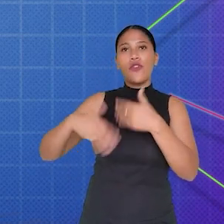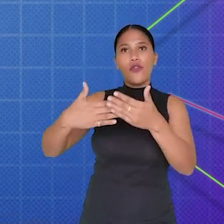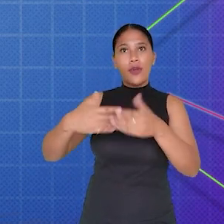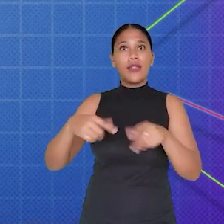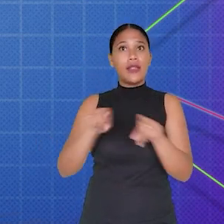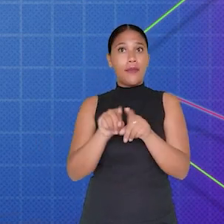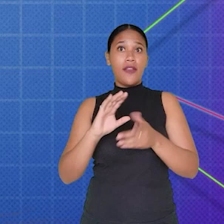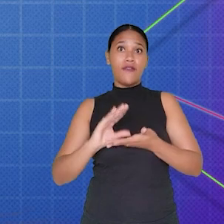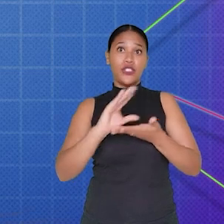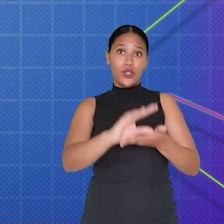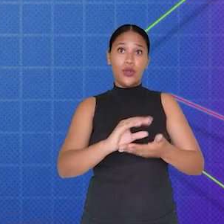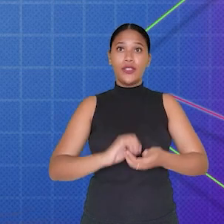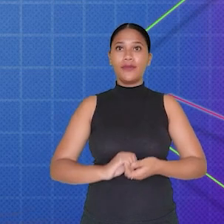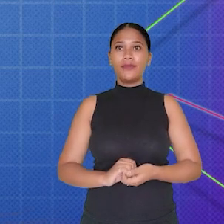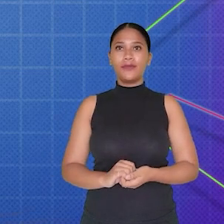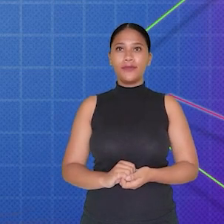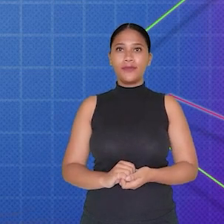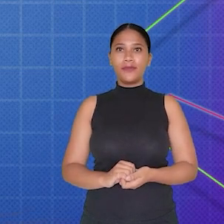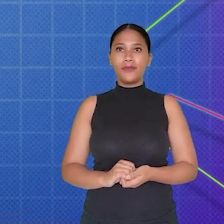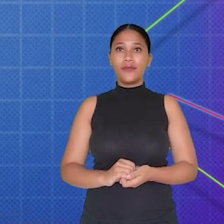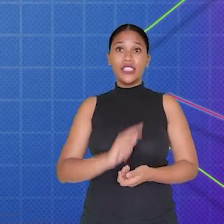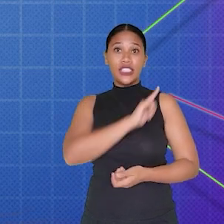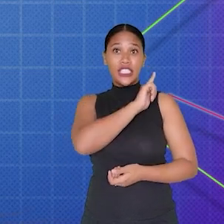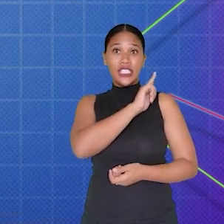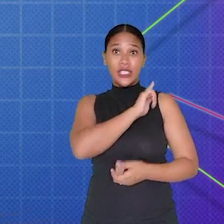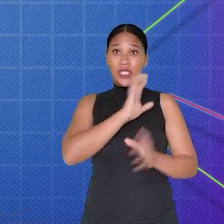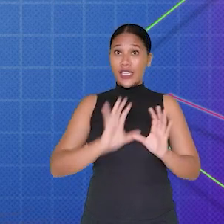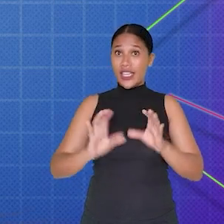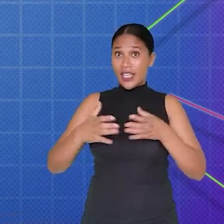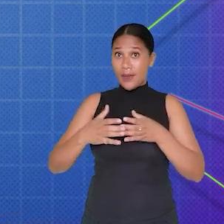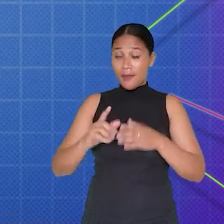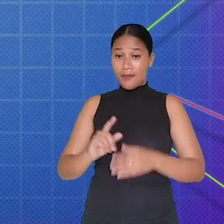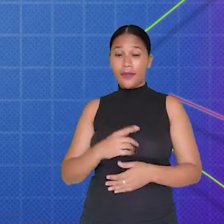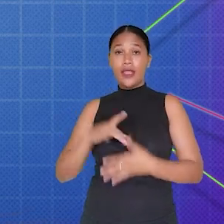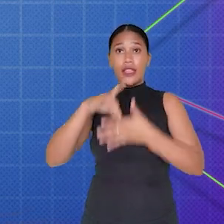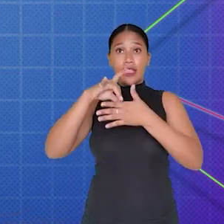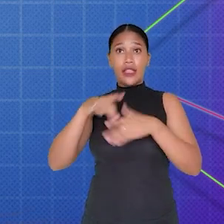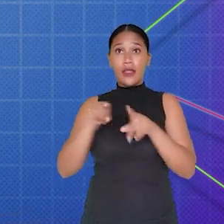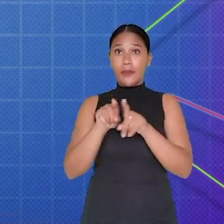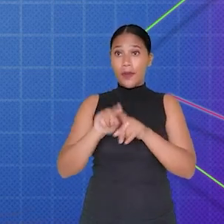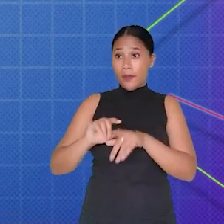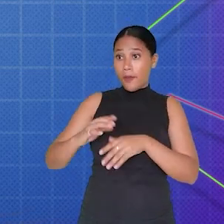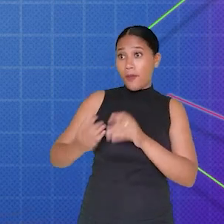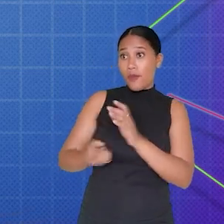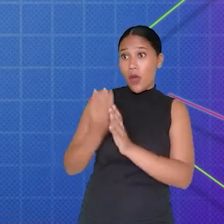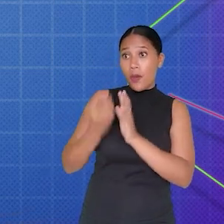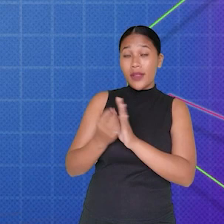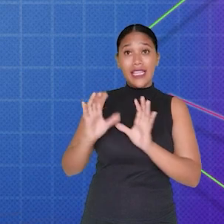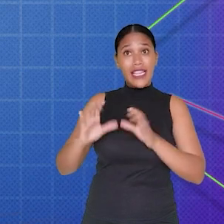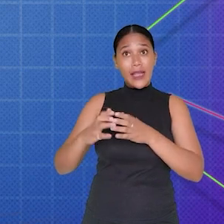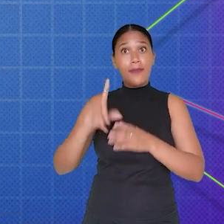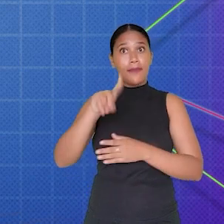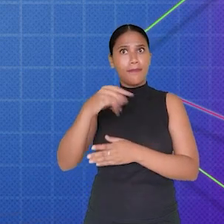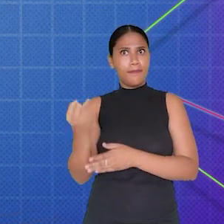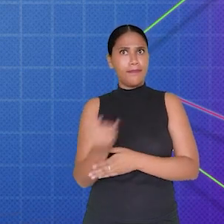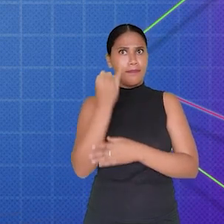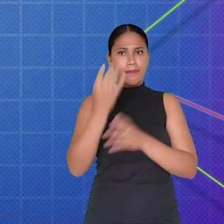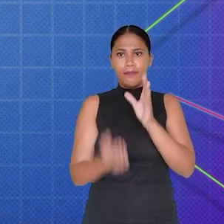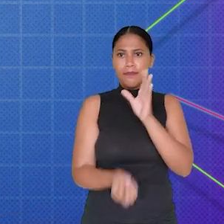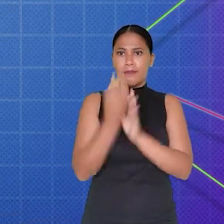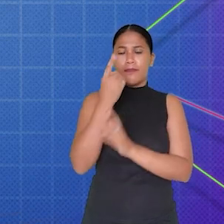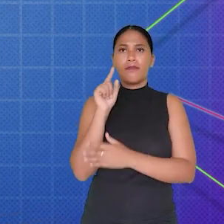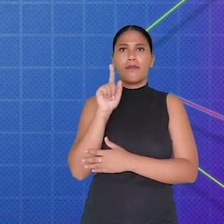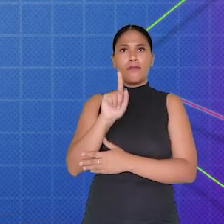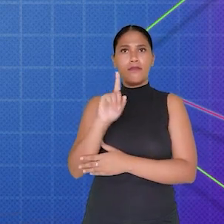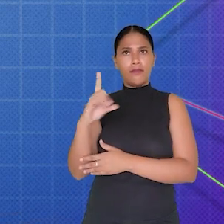para a equipe de desenvolvimento e investidores. Gestão de equipe. A liderança de equipe e a produção de equipe são